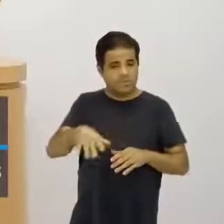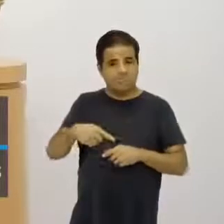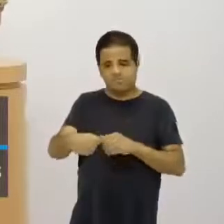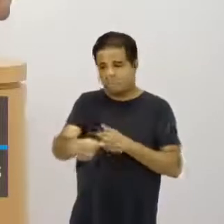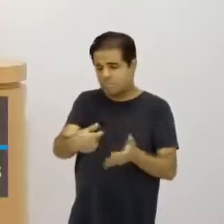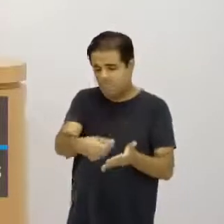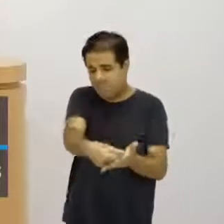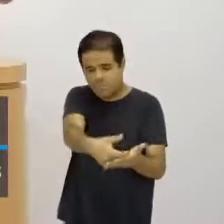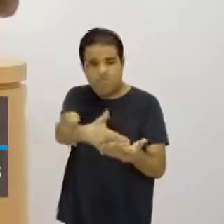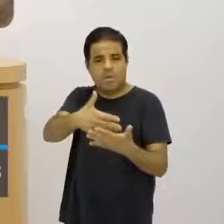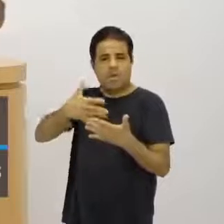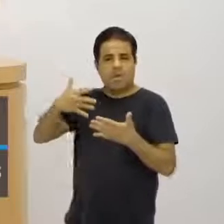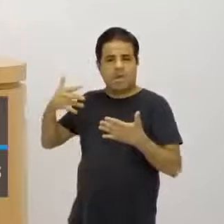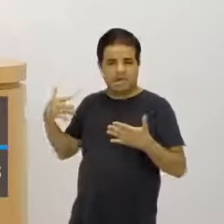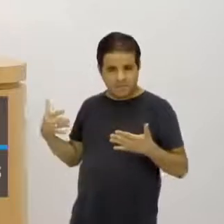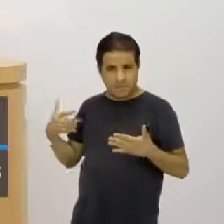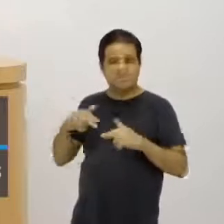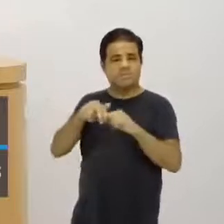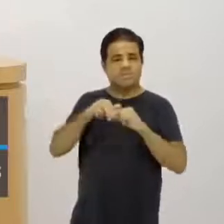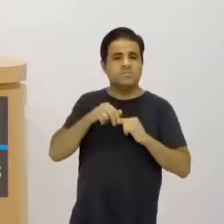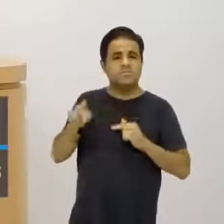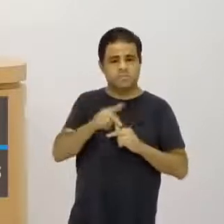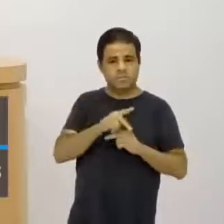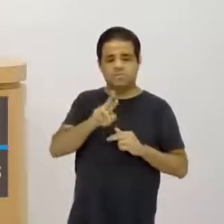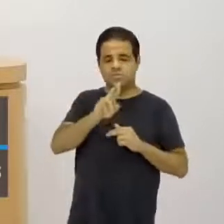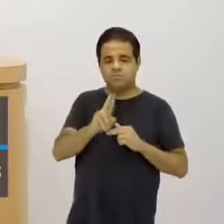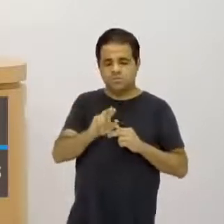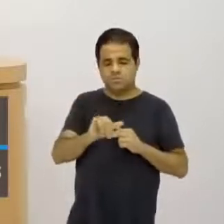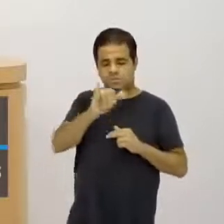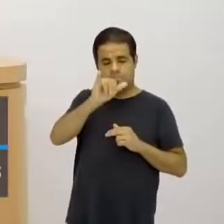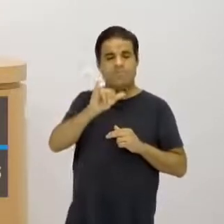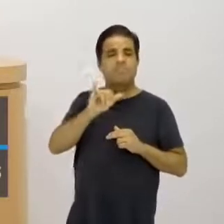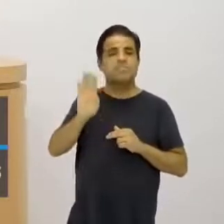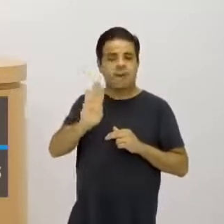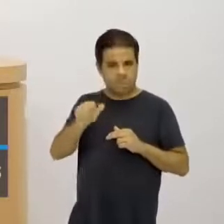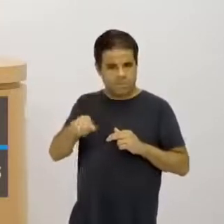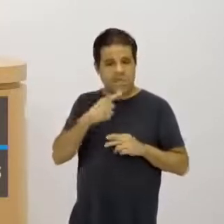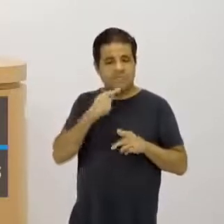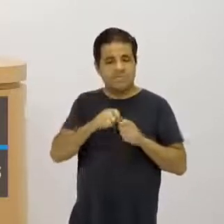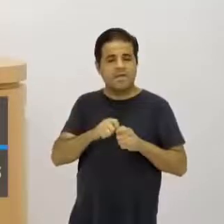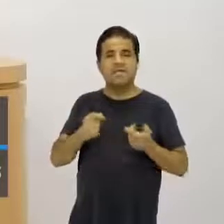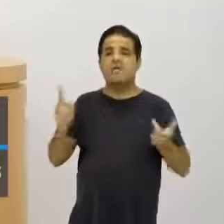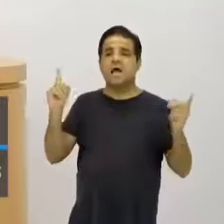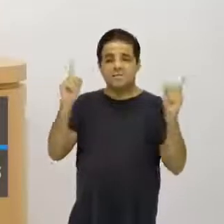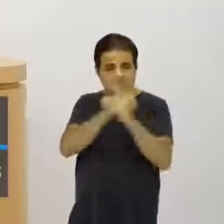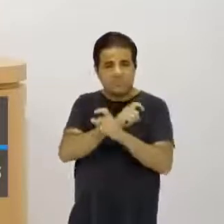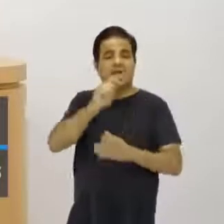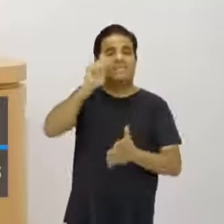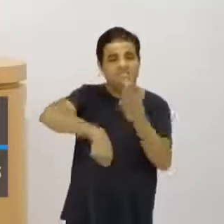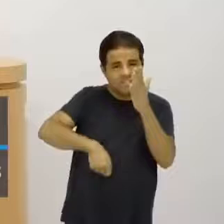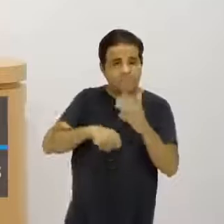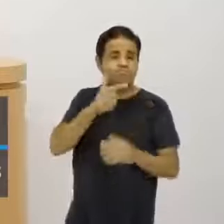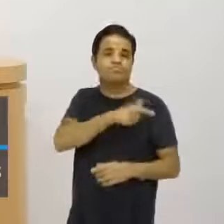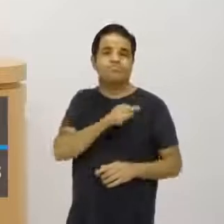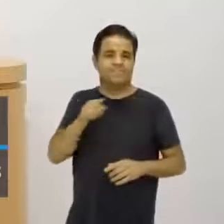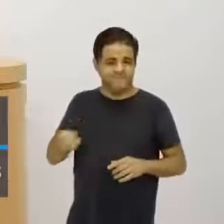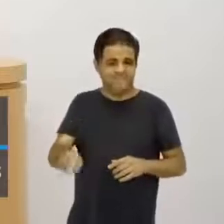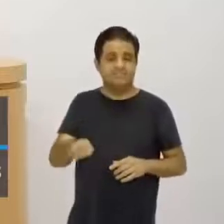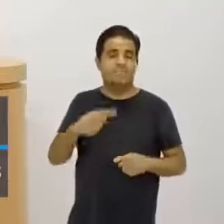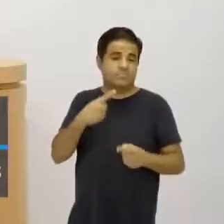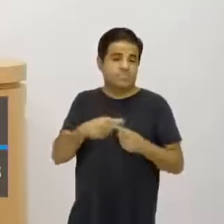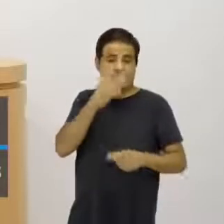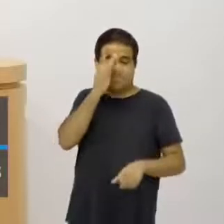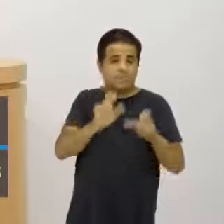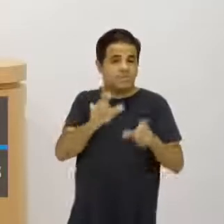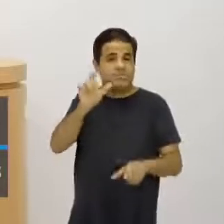desse professor, por causa justamente do que o Rui Barbosa fez, e pela dificuldade em se ter registros, porque